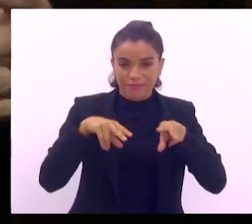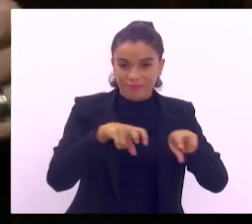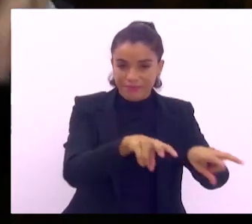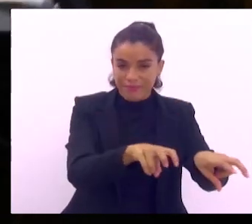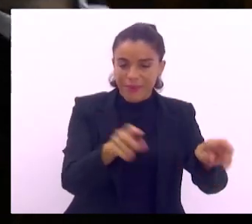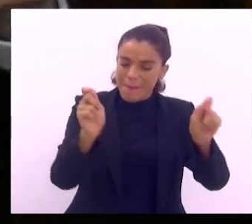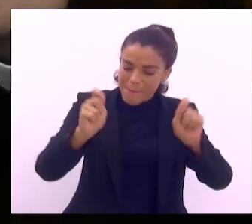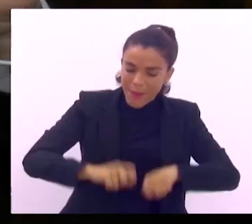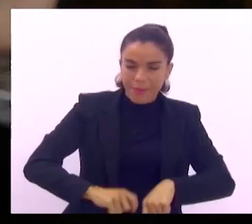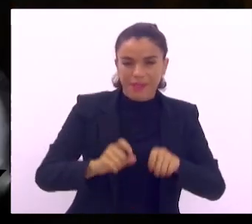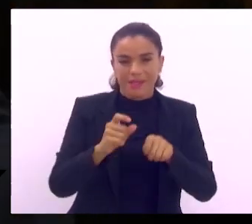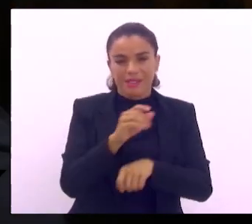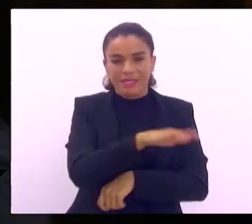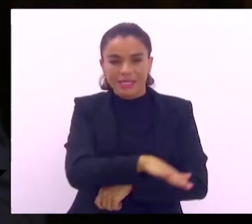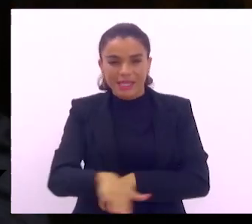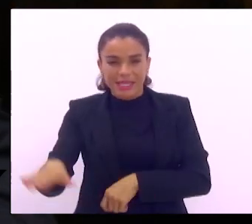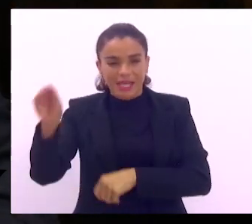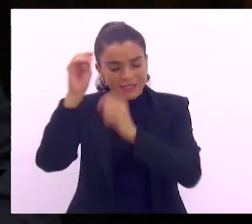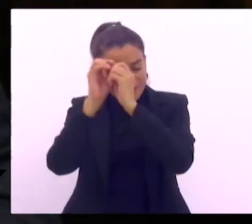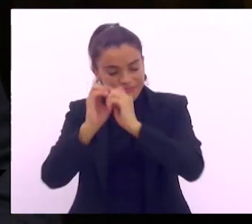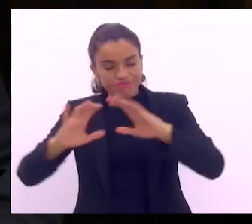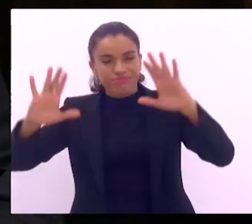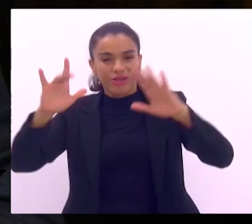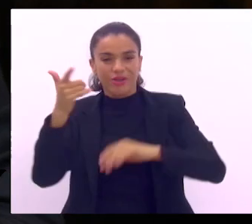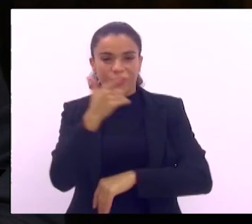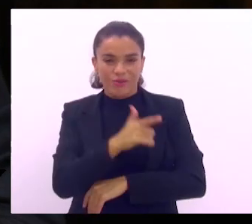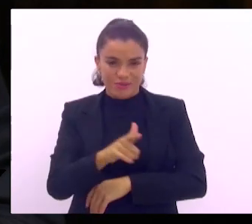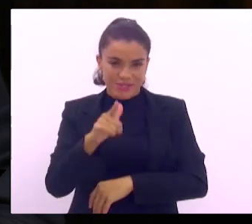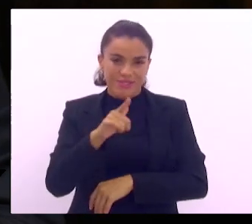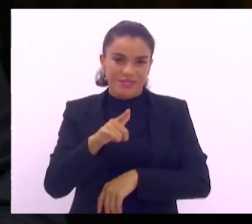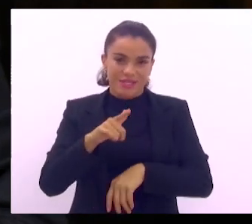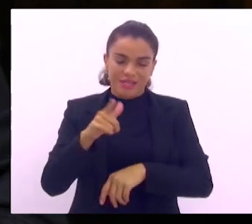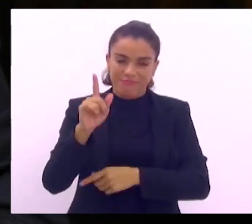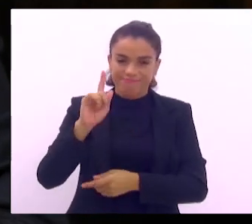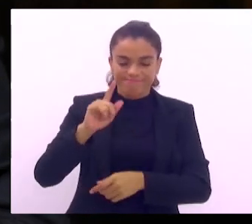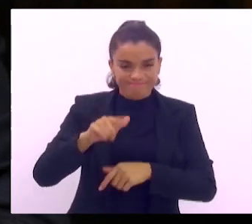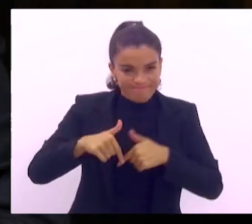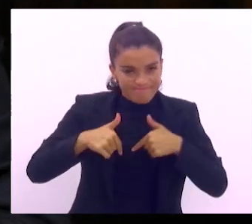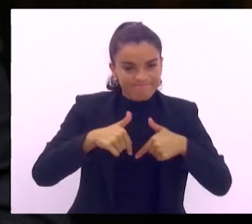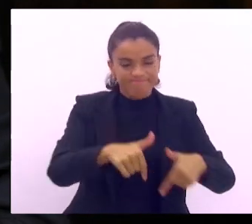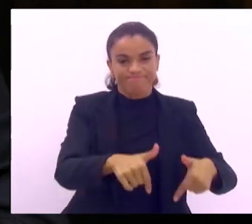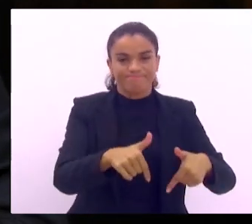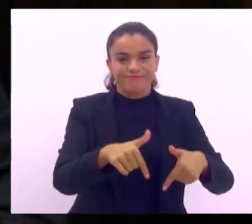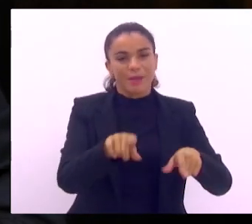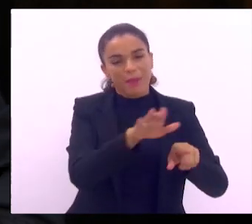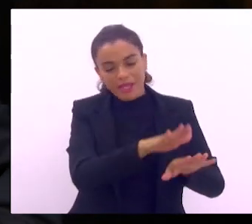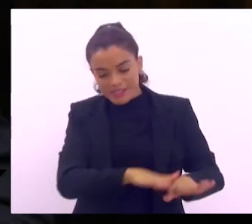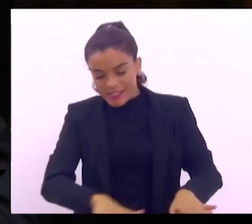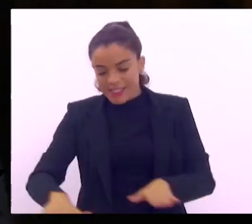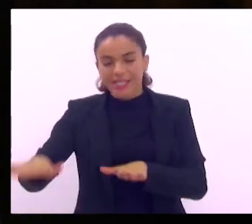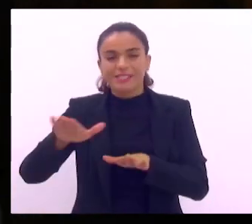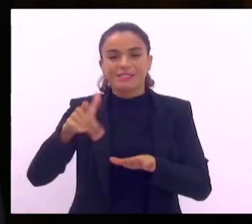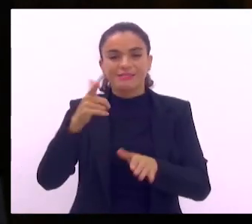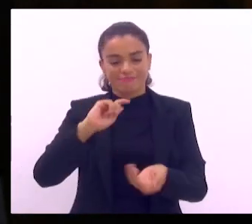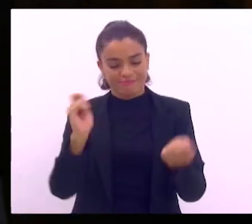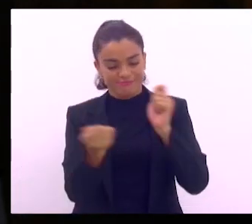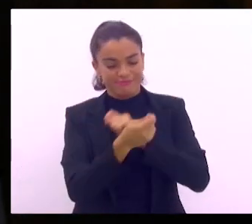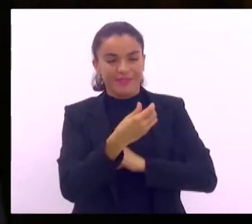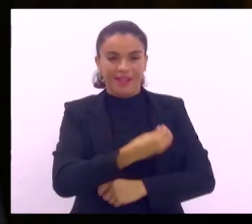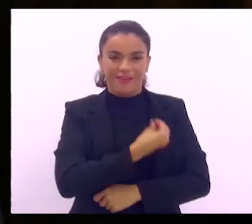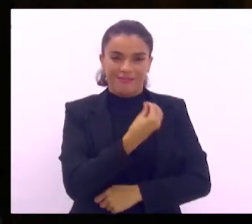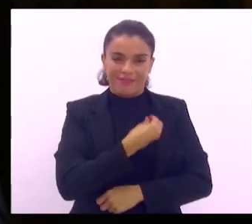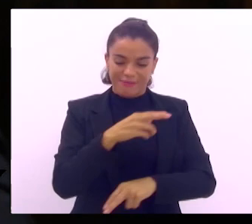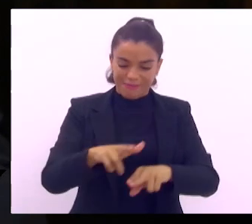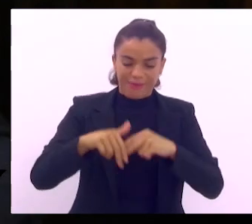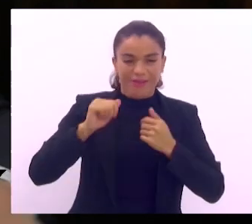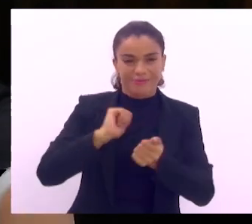crianças sonhem os sonhos que nós tivemos no Célio de Barros, que permita que outras crianças transformem as suas vidas através do